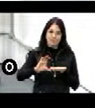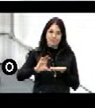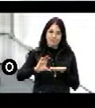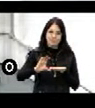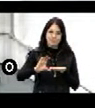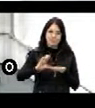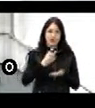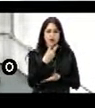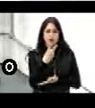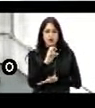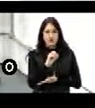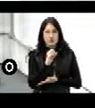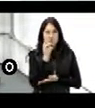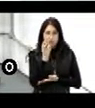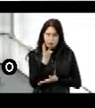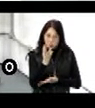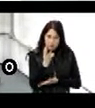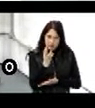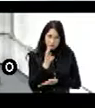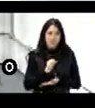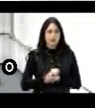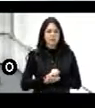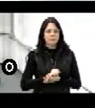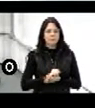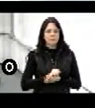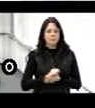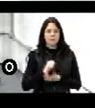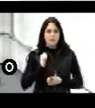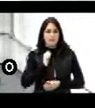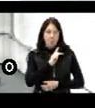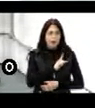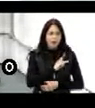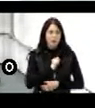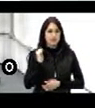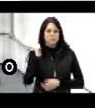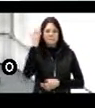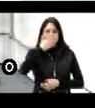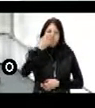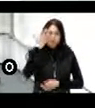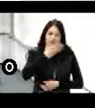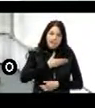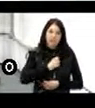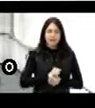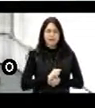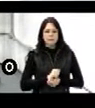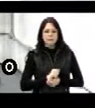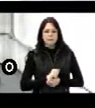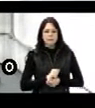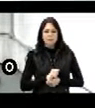de 2014 aí para a APAS, para a PASSE. As emendas aqui